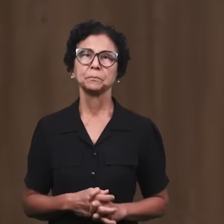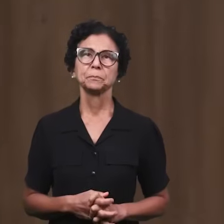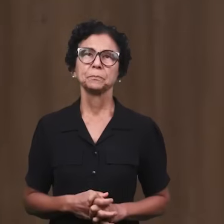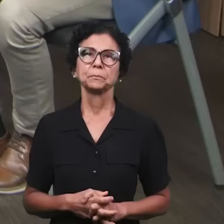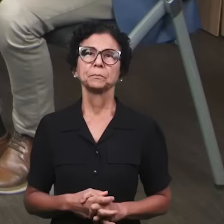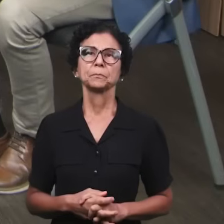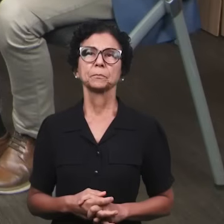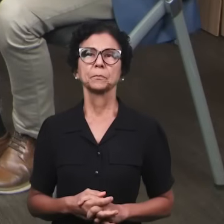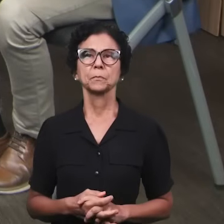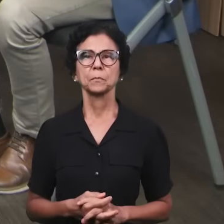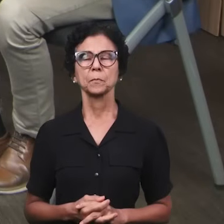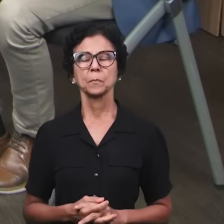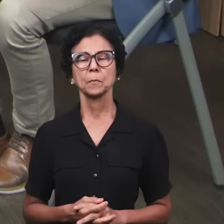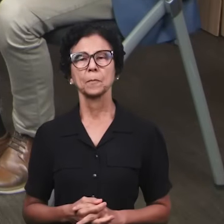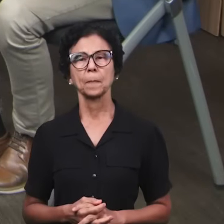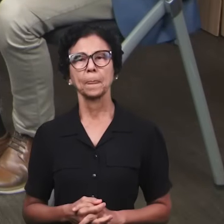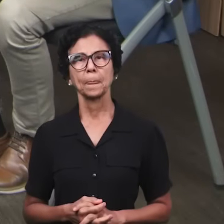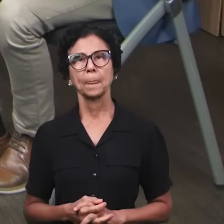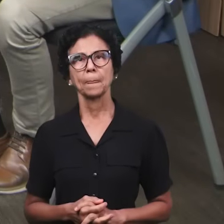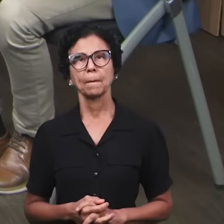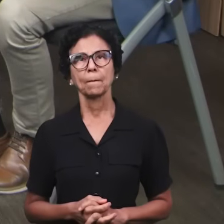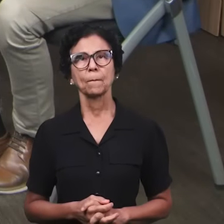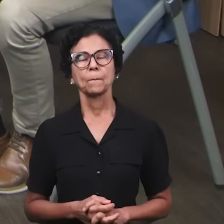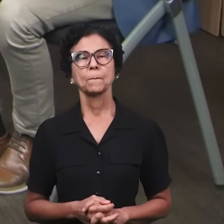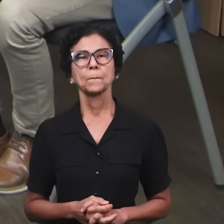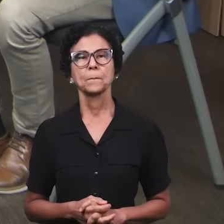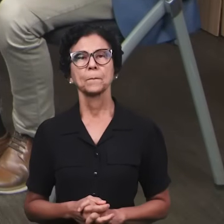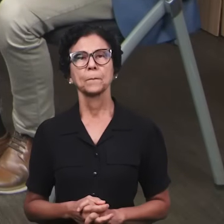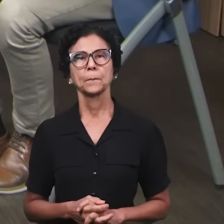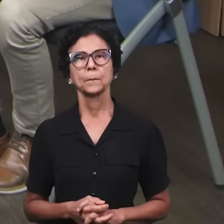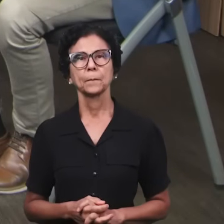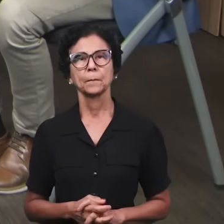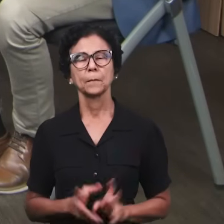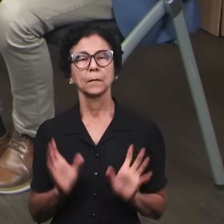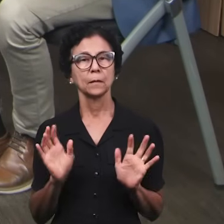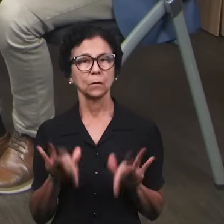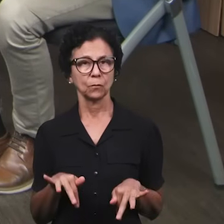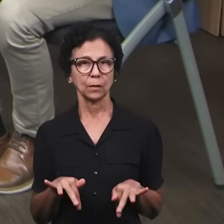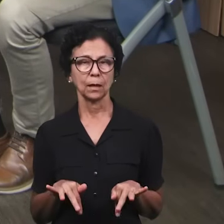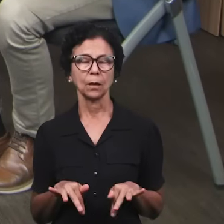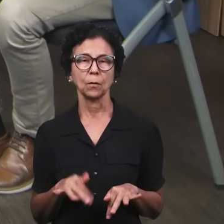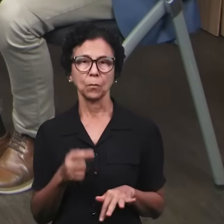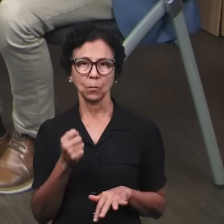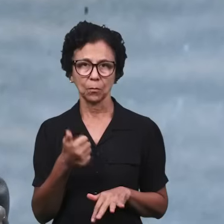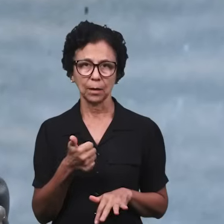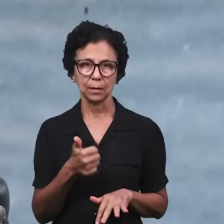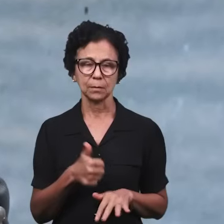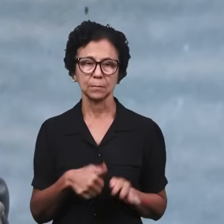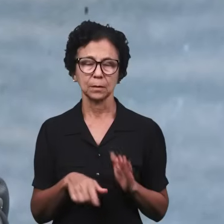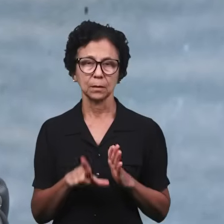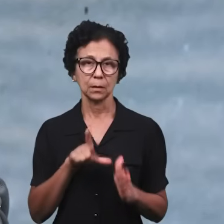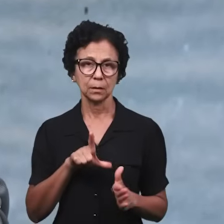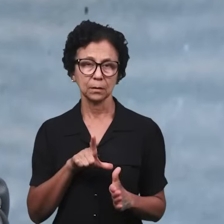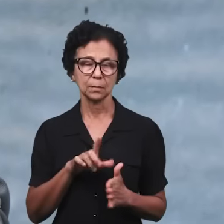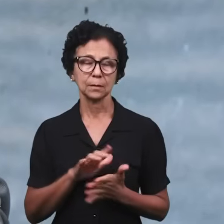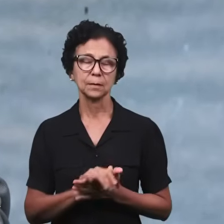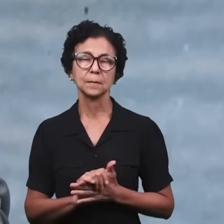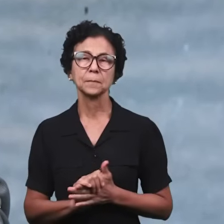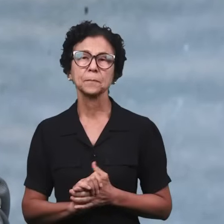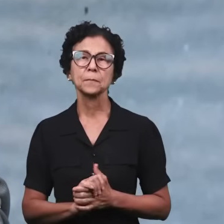bem. Bom, a gente está caminhando para o final do programa. Antes de terminar, entretanto, eu quero mandar um grande